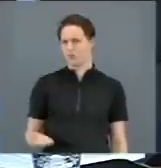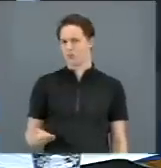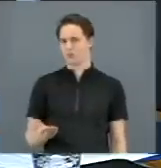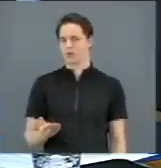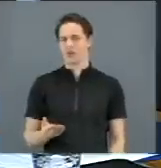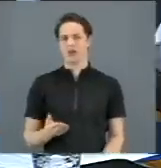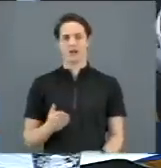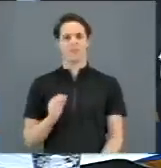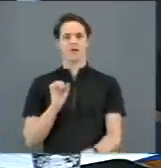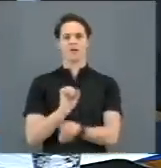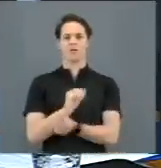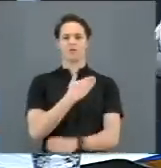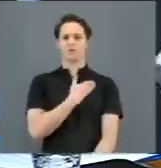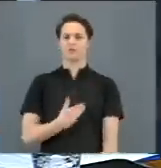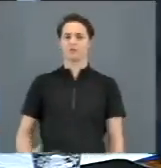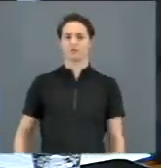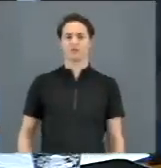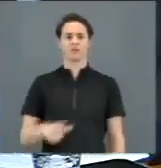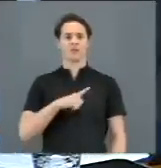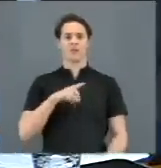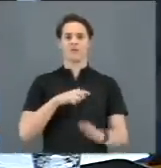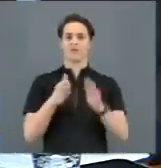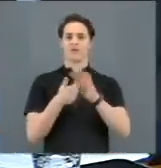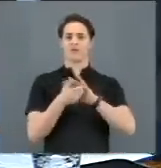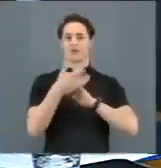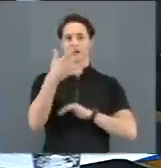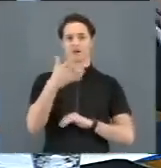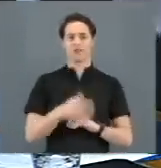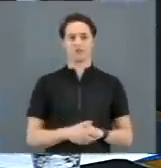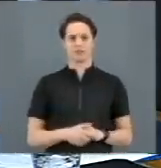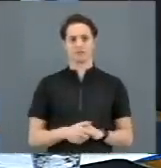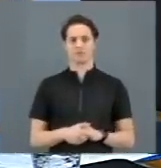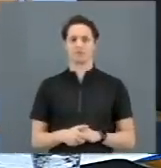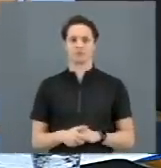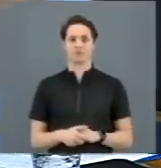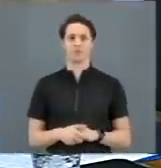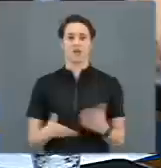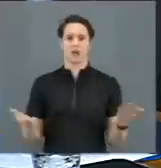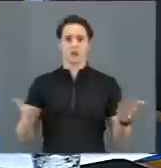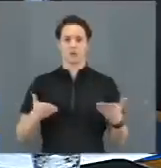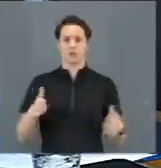governo. Foram diversas, eu estou aqui só narrando algumas. Aí, nesse cenário,